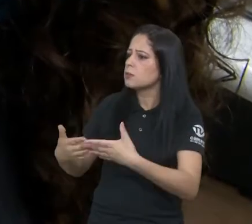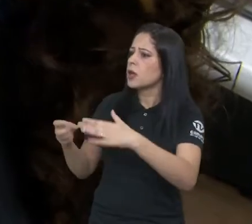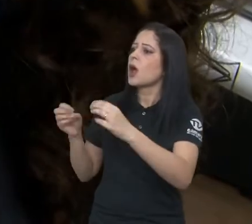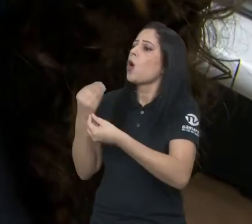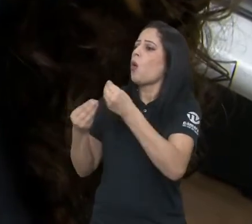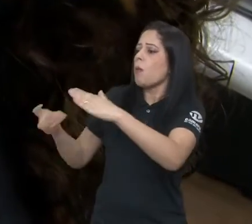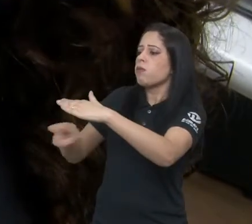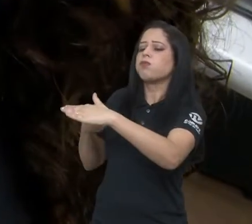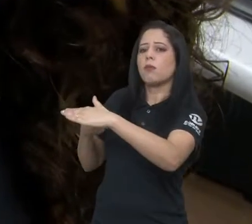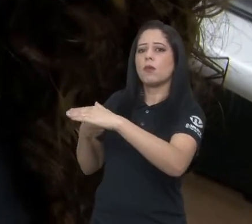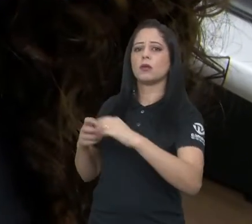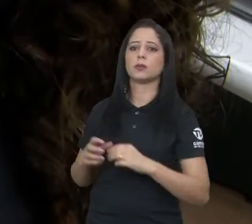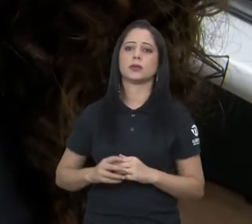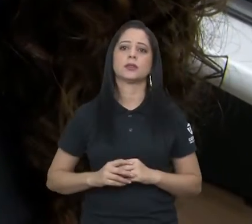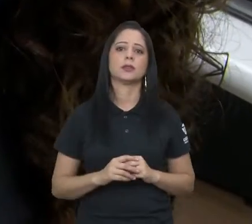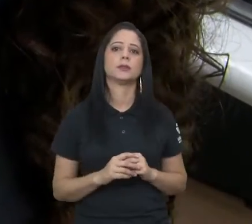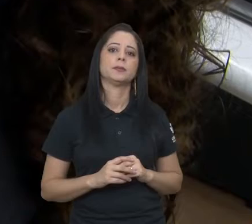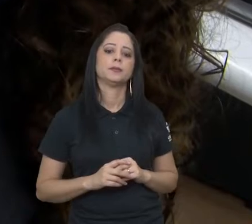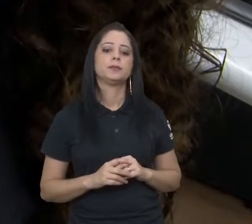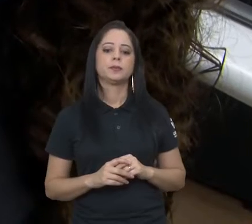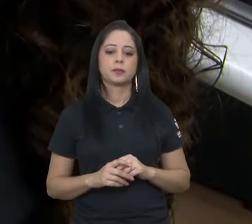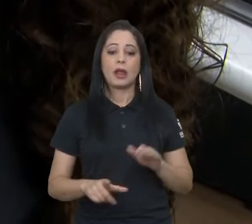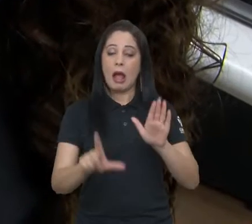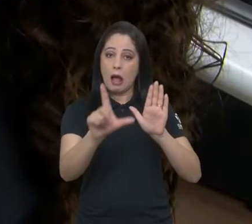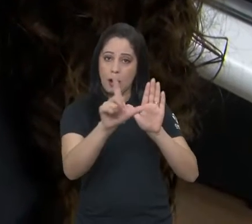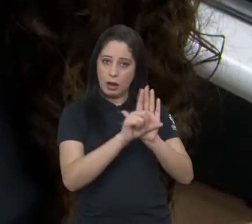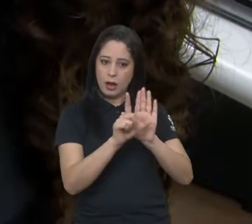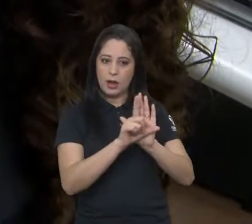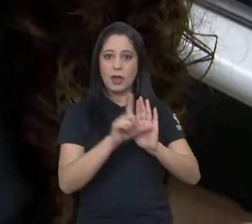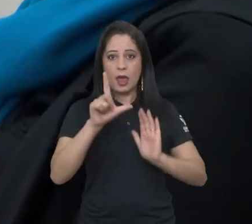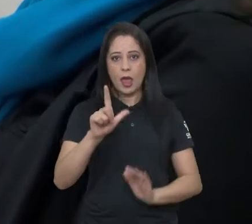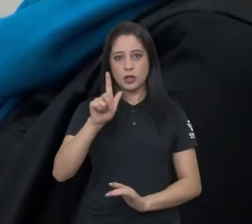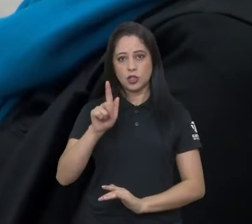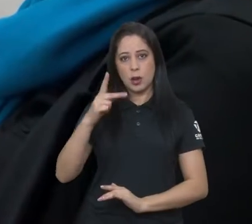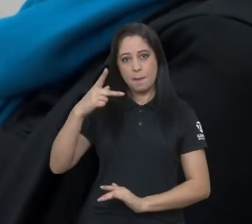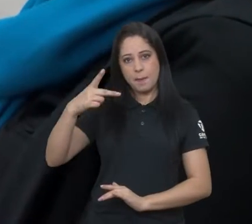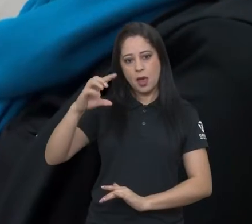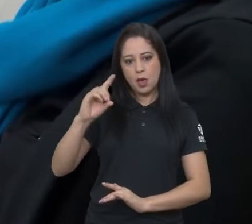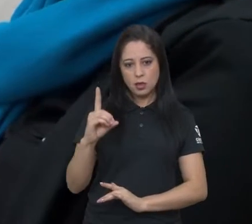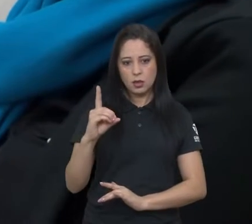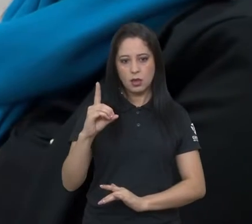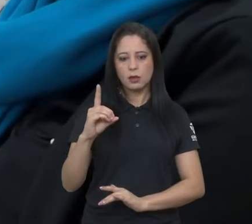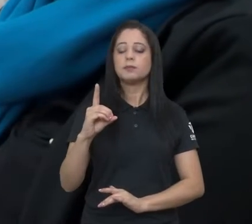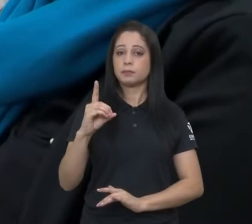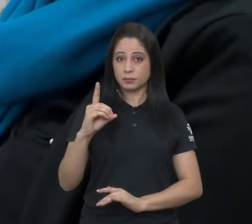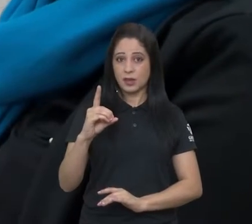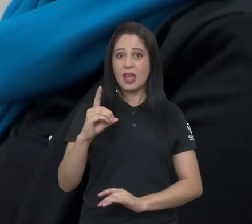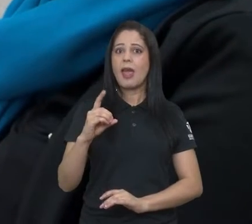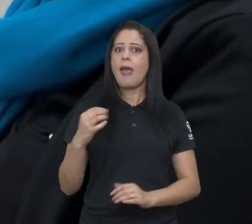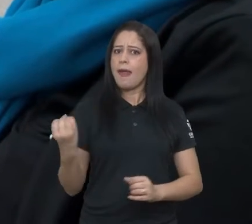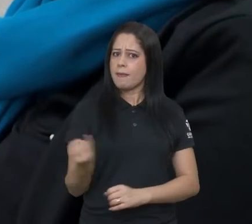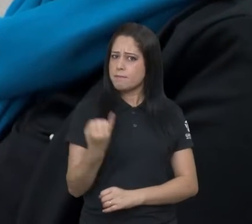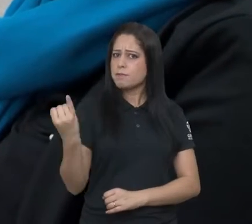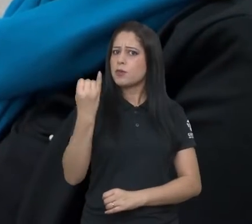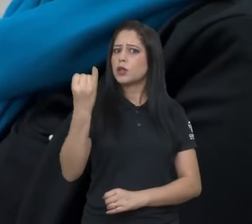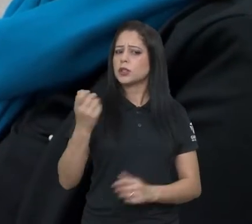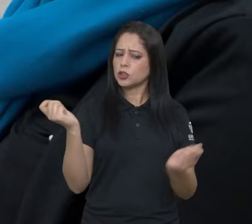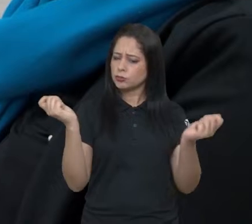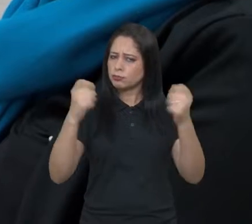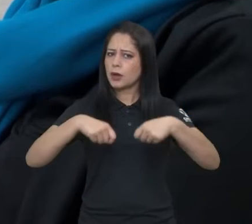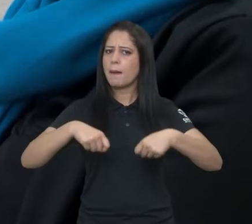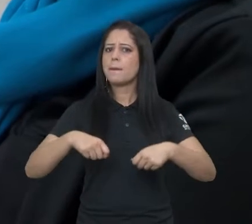A advogada avalia a implantação da Lei Geral de Proteção de Dados, a LGPD, e como o instrumento tem